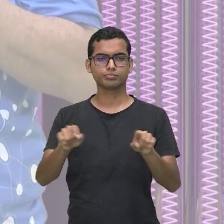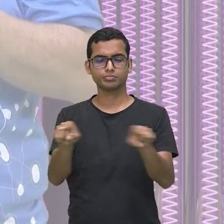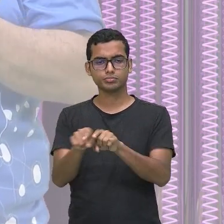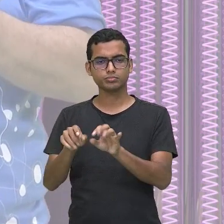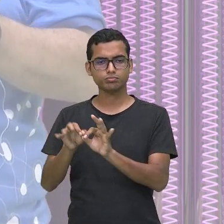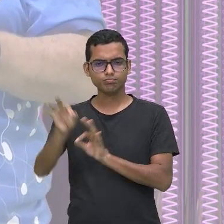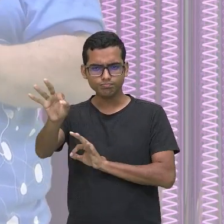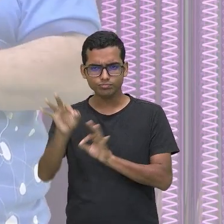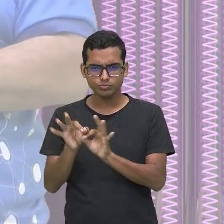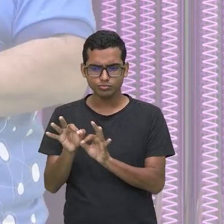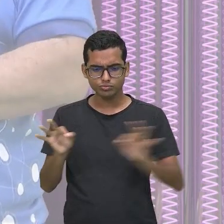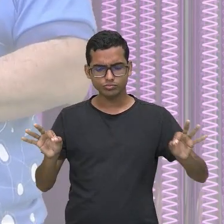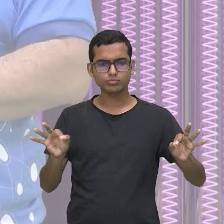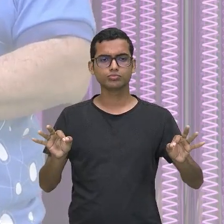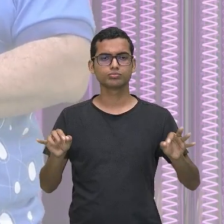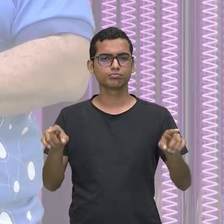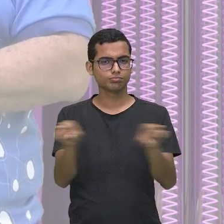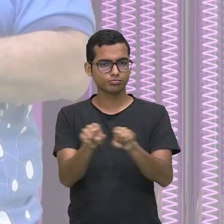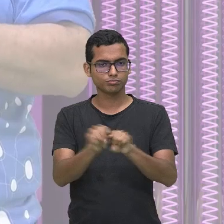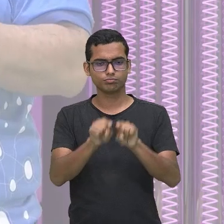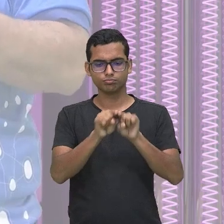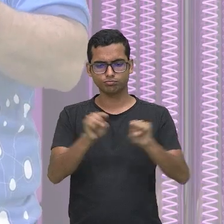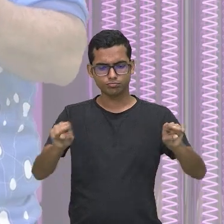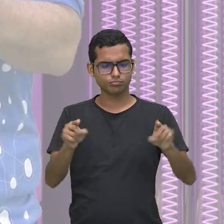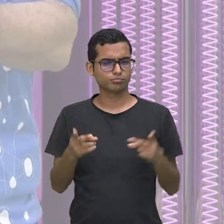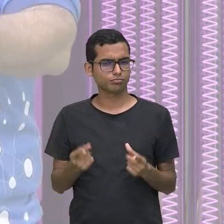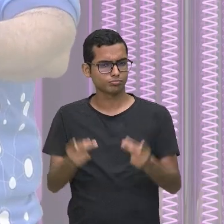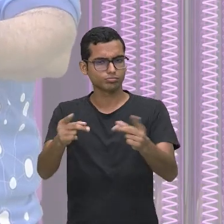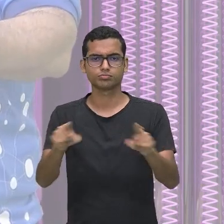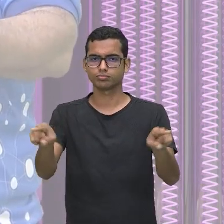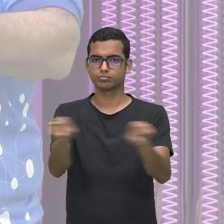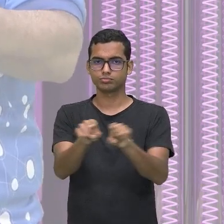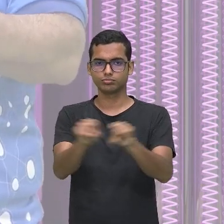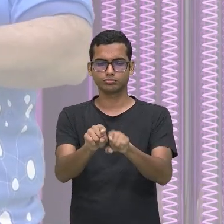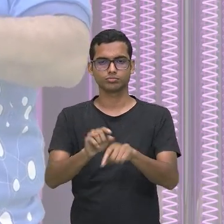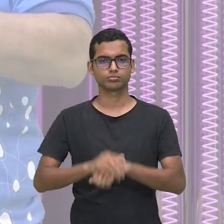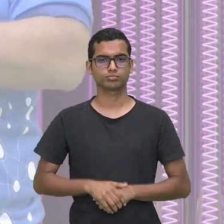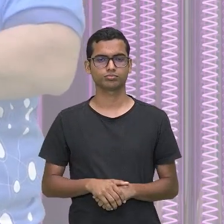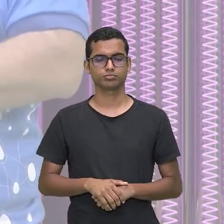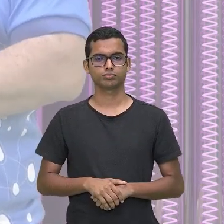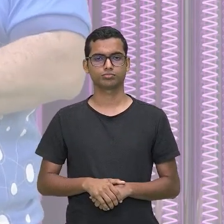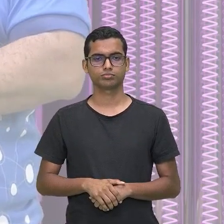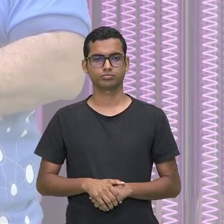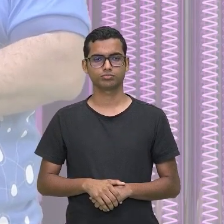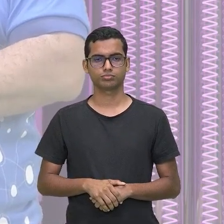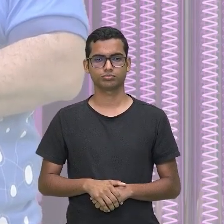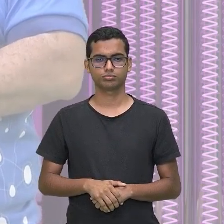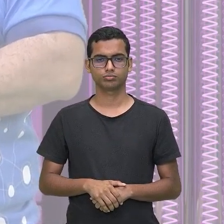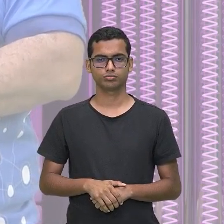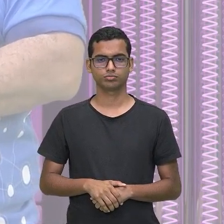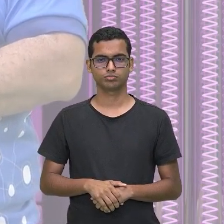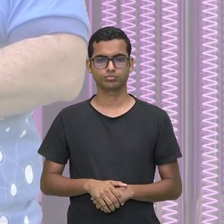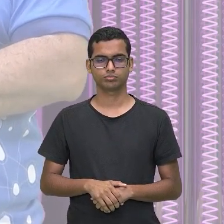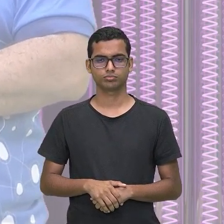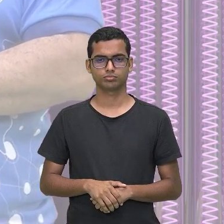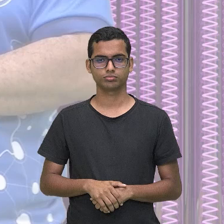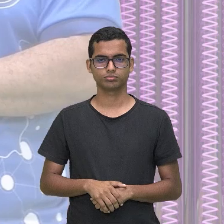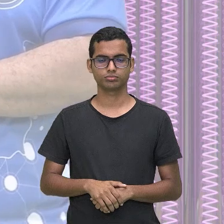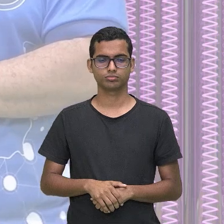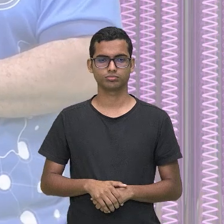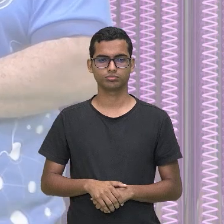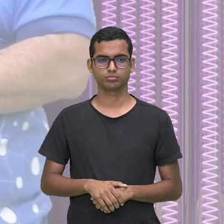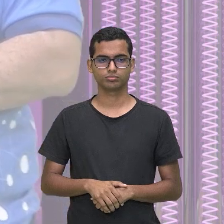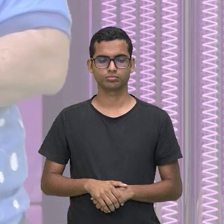por infinitos pontos também. Mas se uma reta é formada por infinitos pontos, basta dizer que um plano é formado por